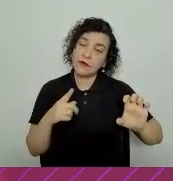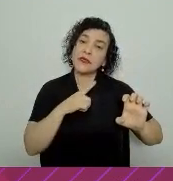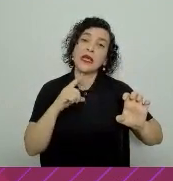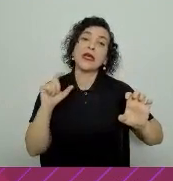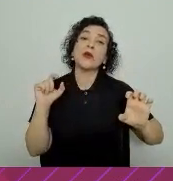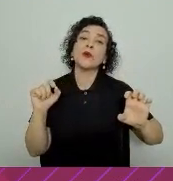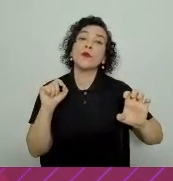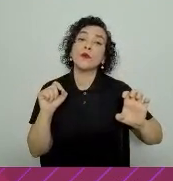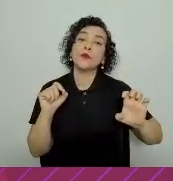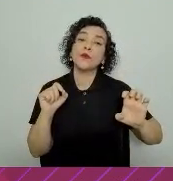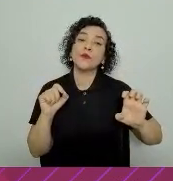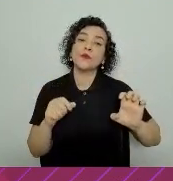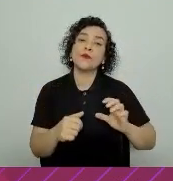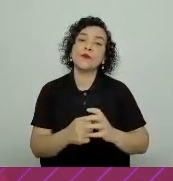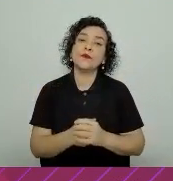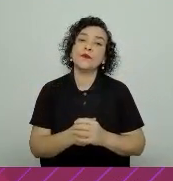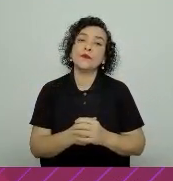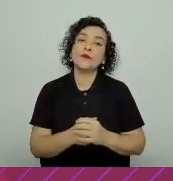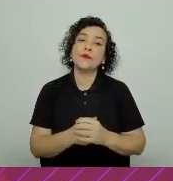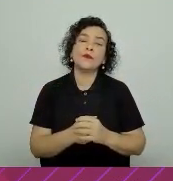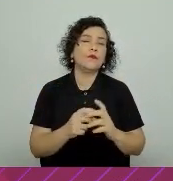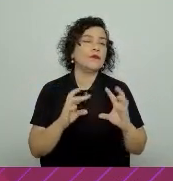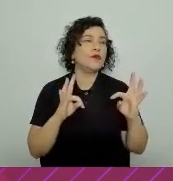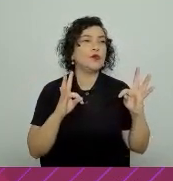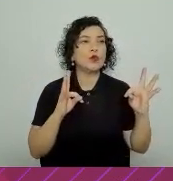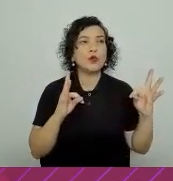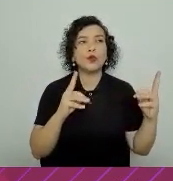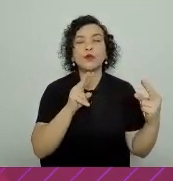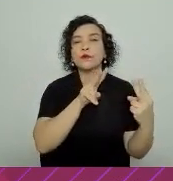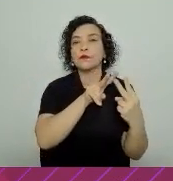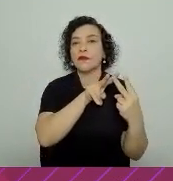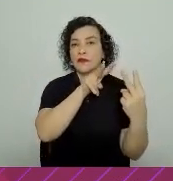tem o mundo totalmente virtual